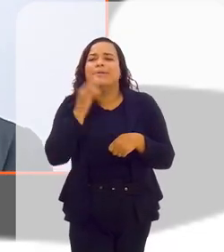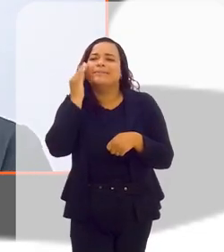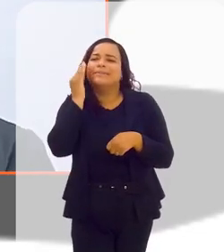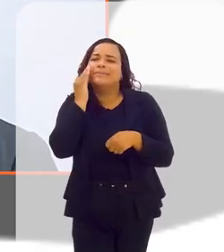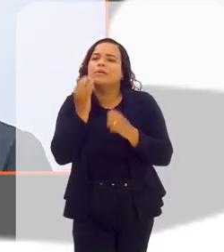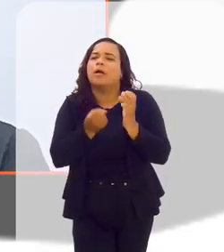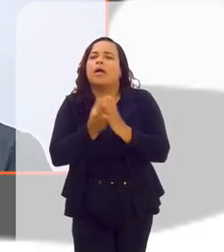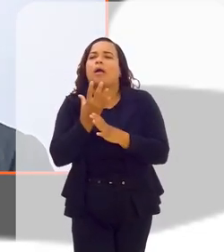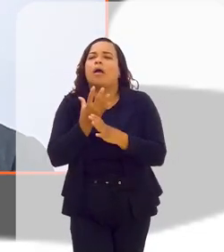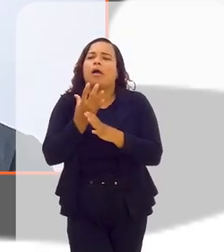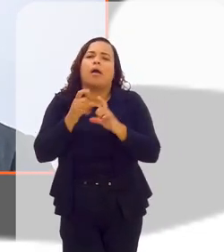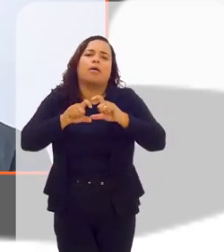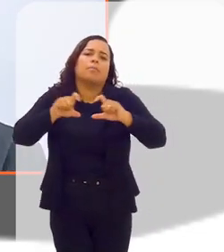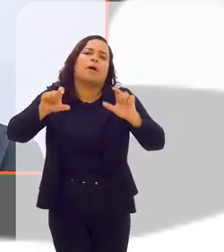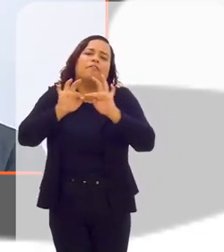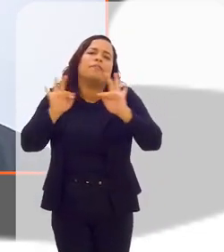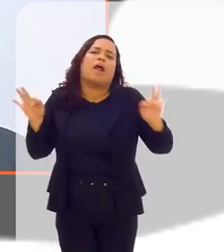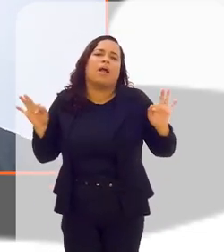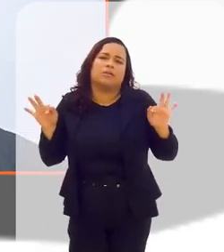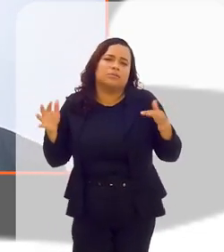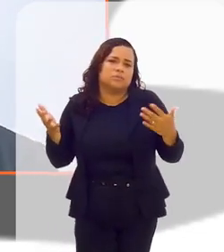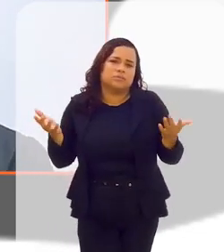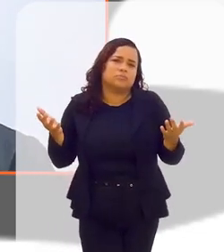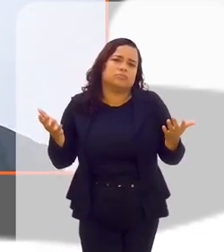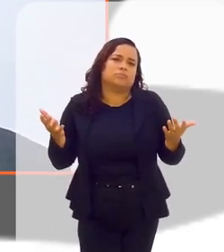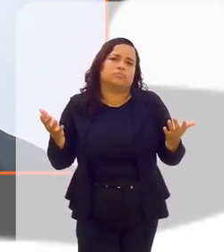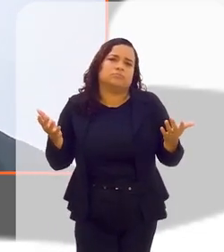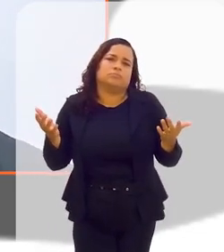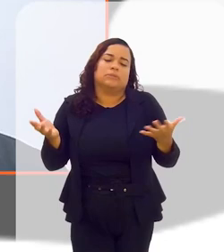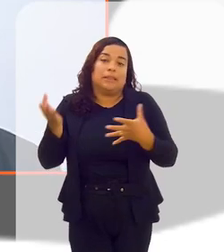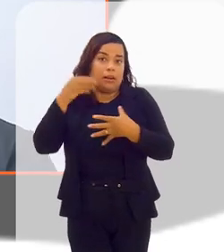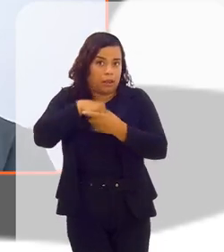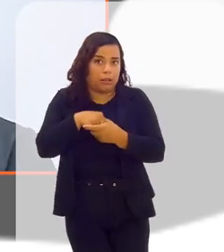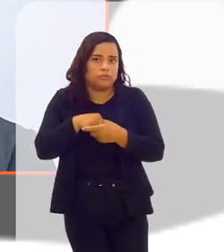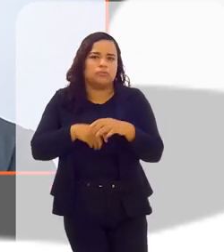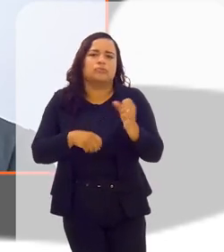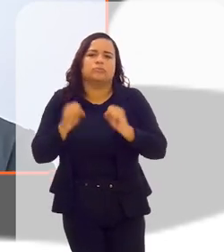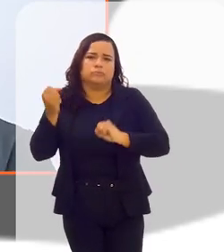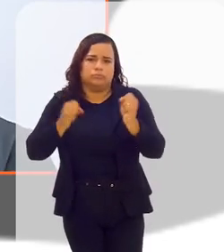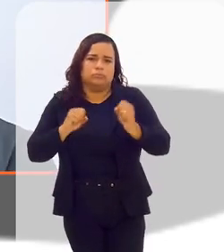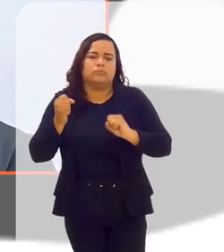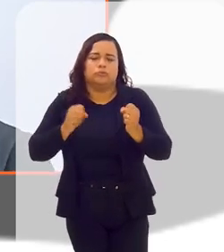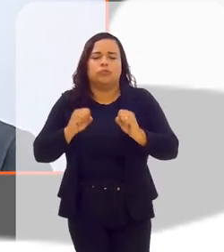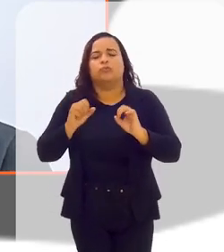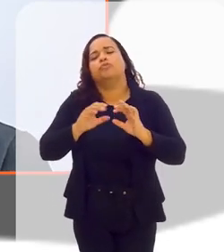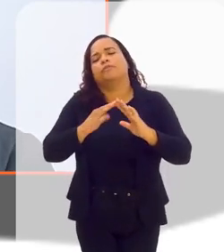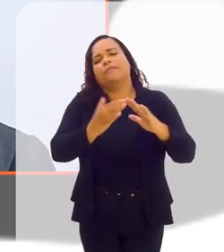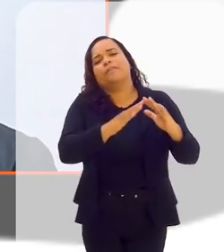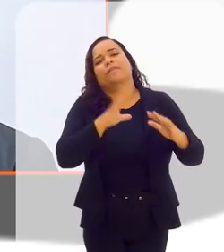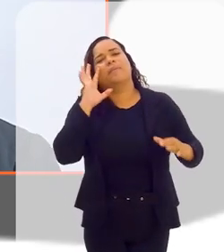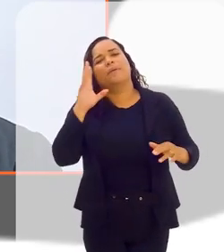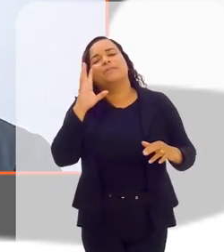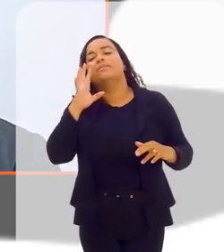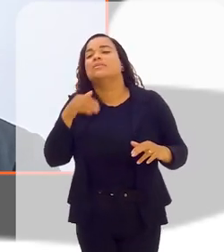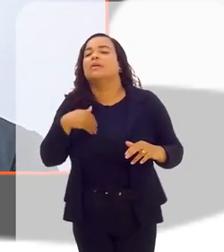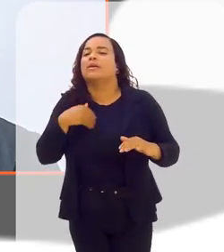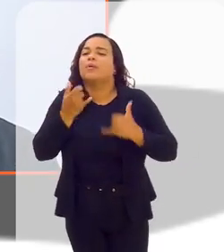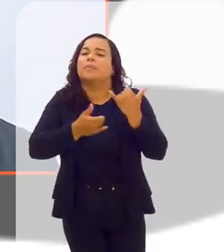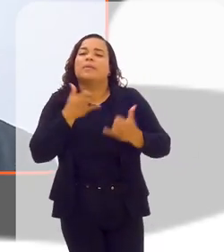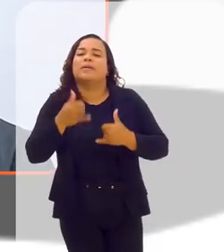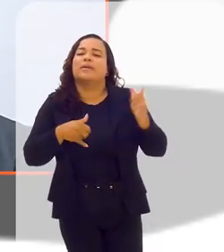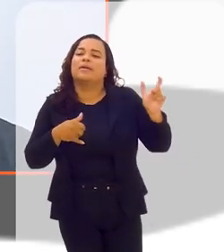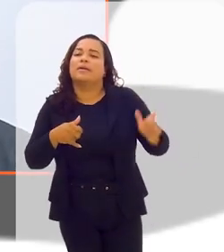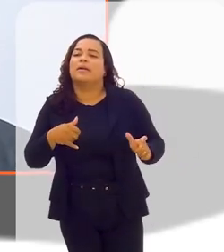gente estava tentando criar um jargão, um refrão para a indústria, para a favela, né? E aí eu